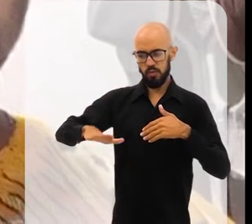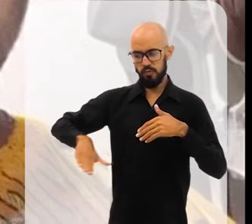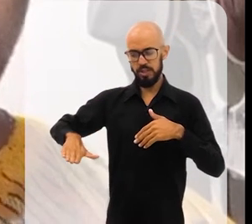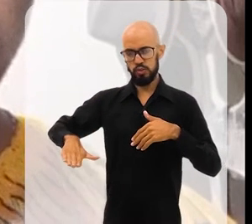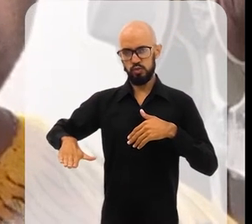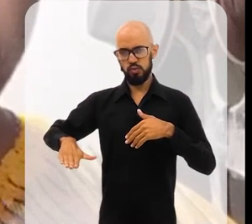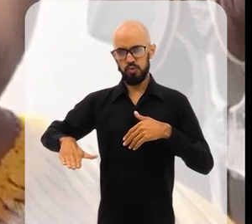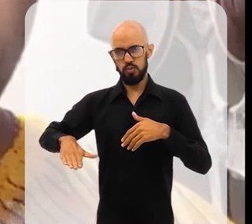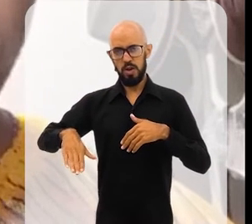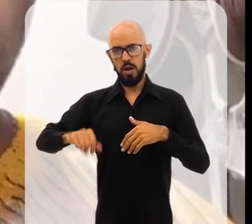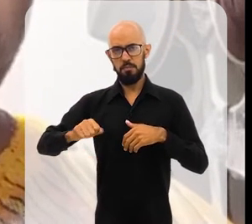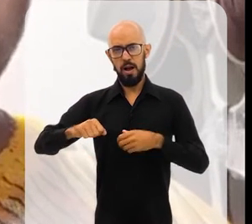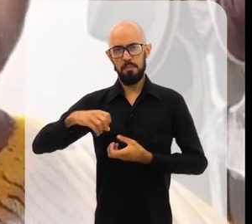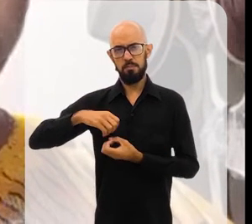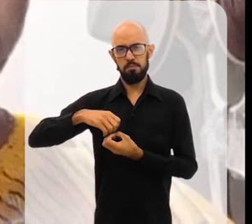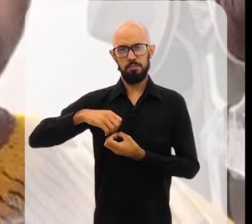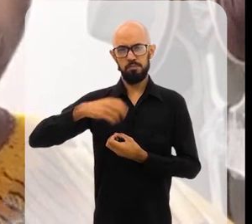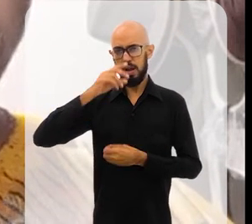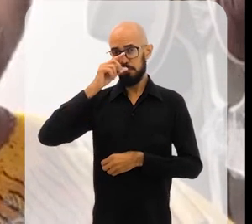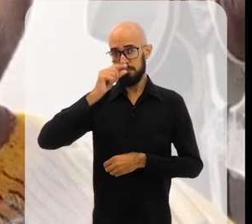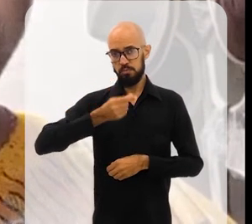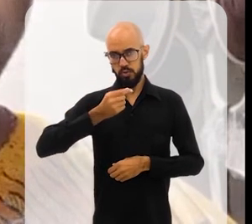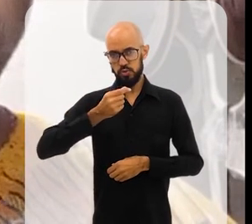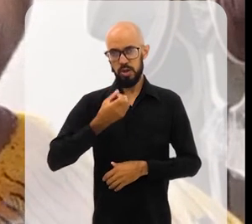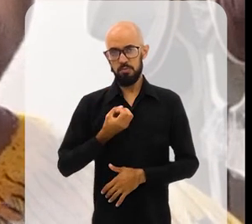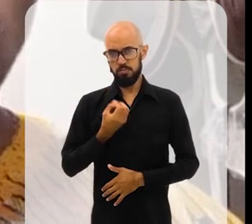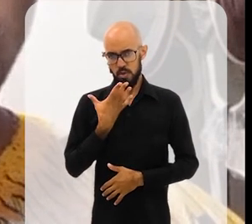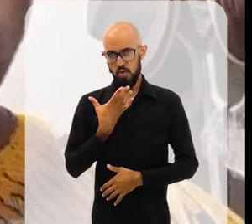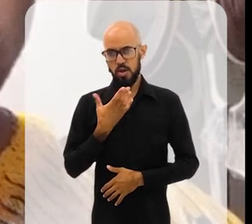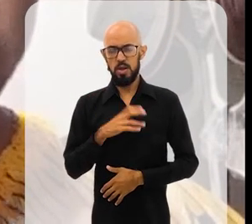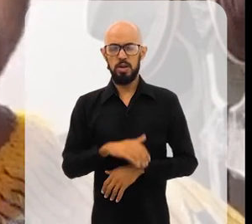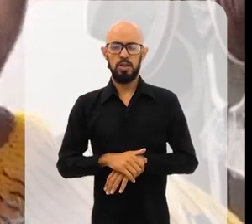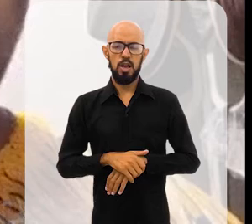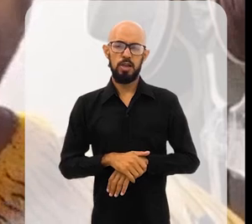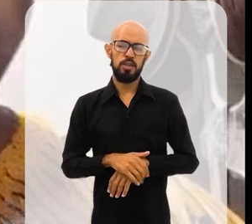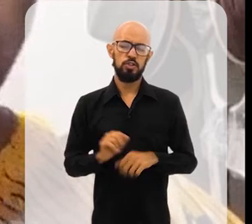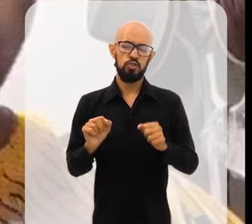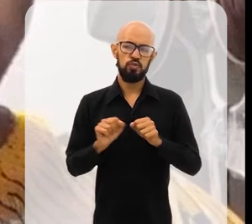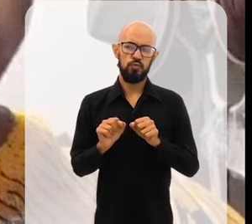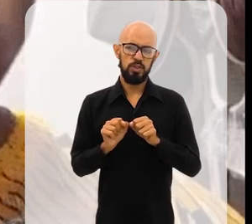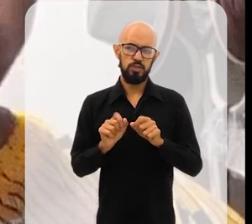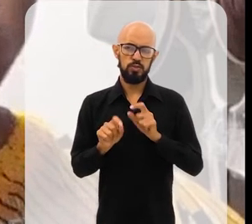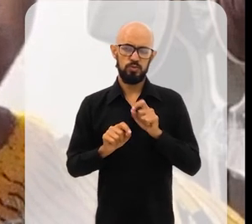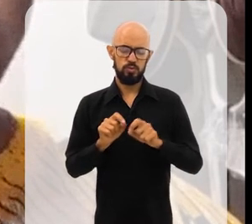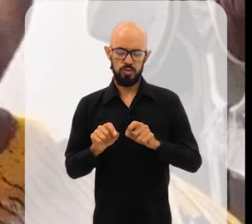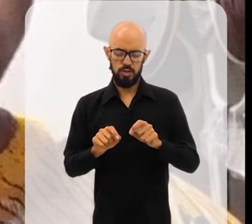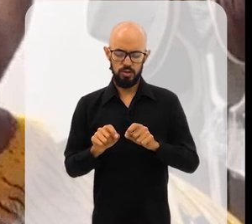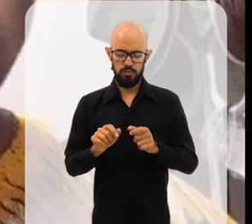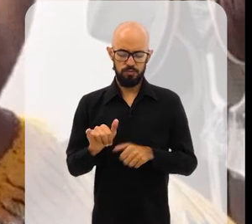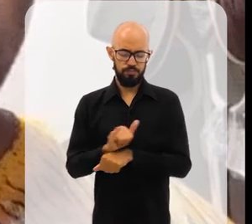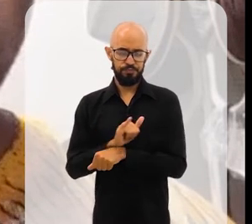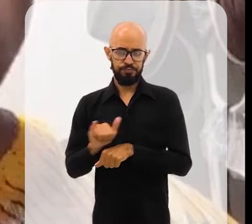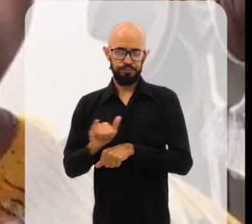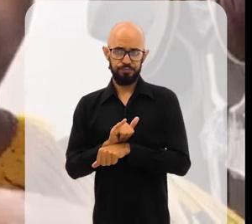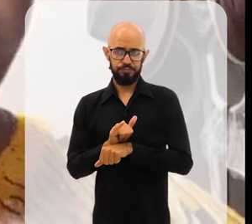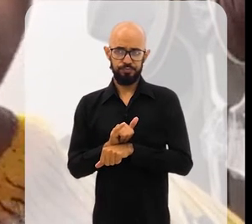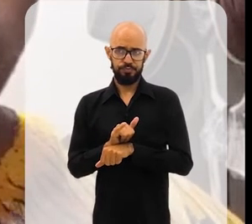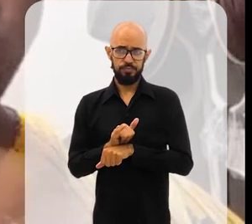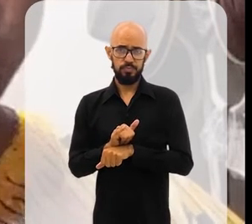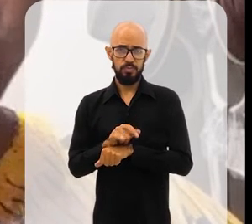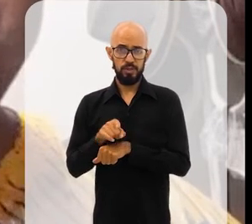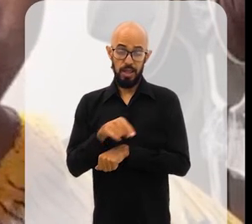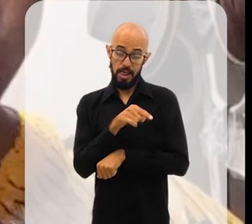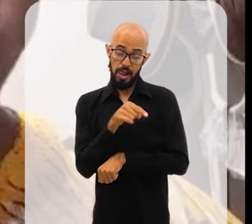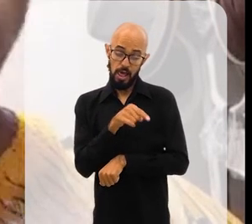infantil, A Bruxinha Que Era Boa, e a gente fazia uma jogada interessante ali, que a